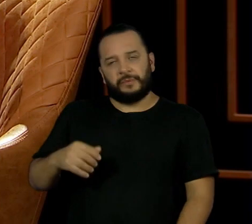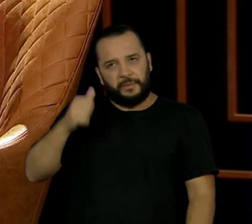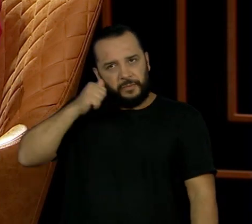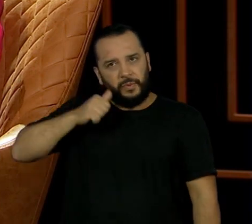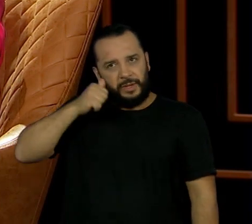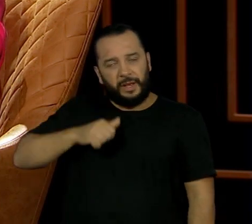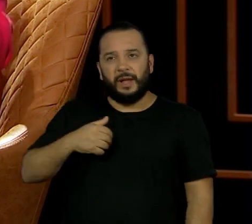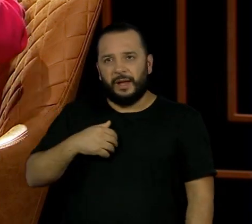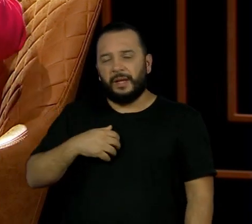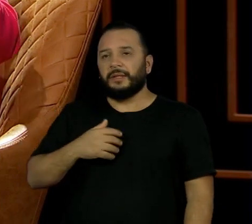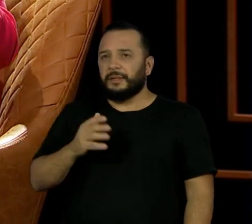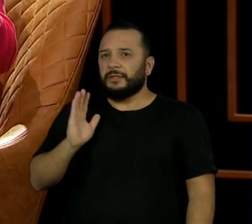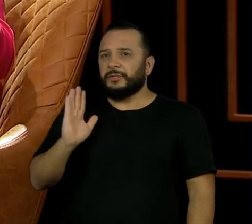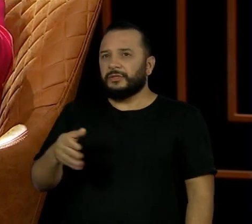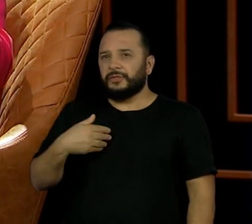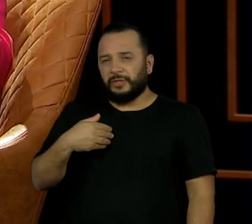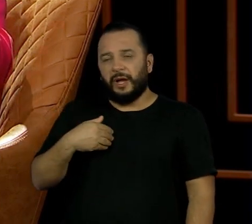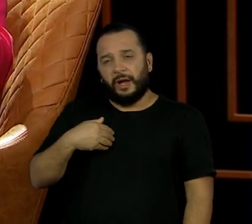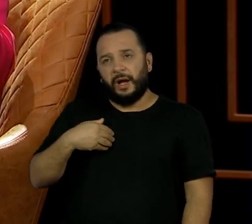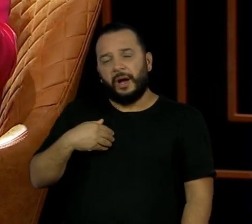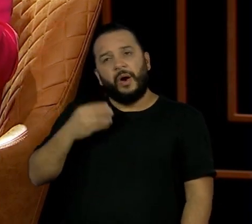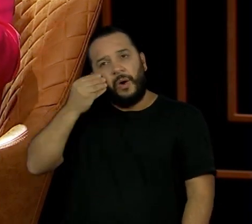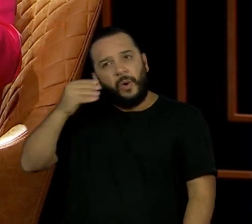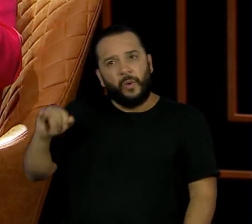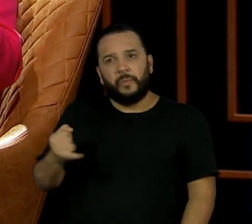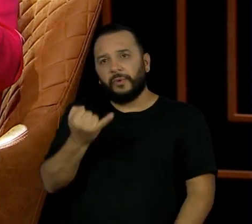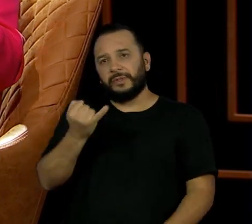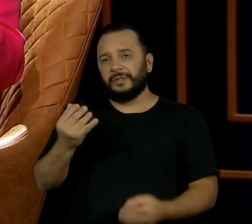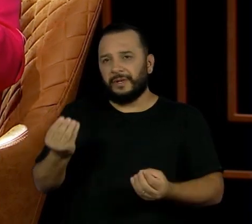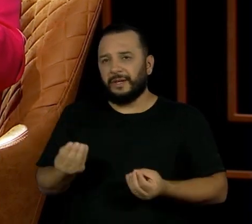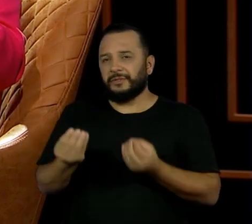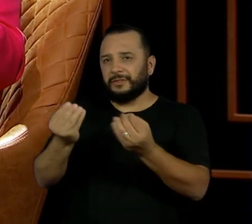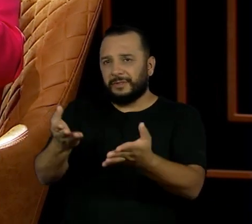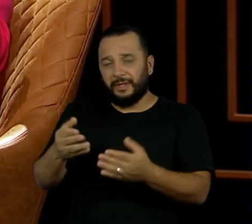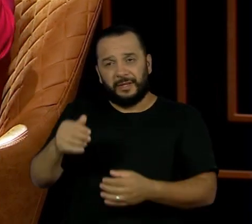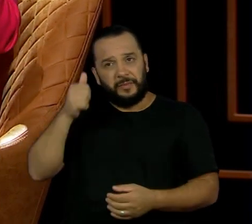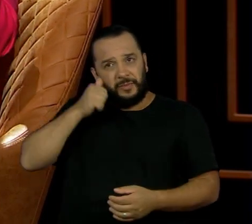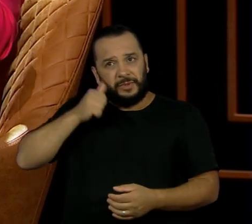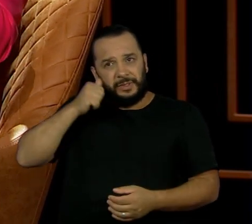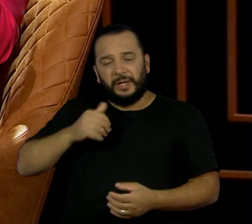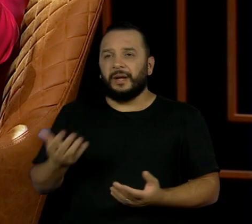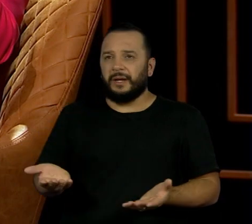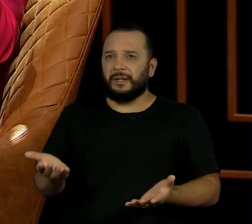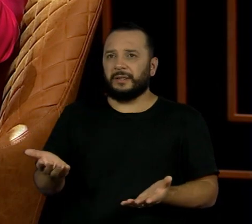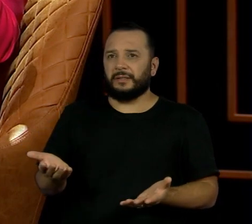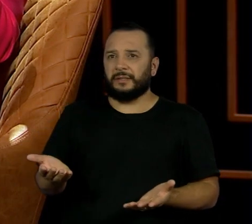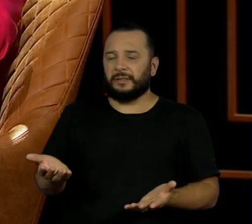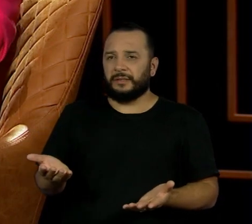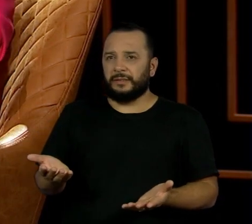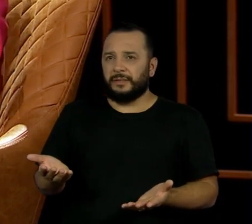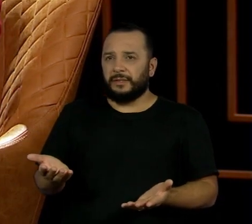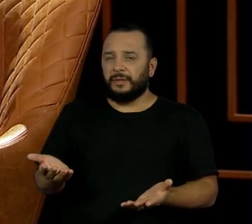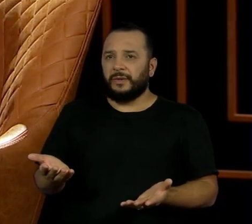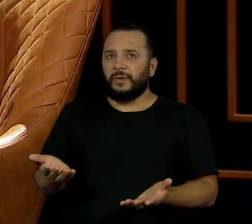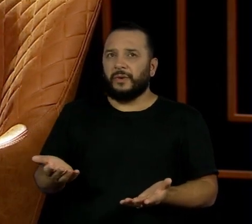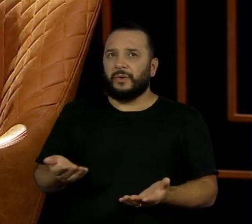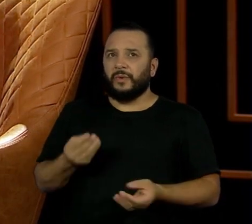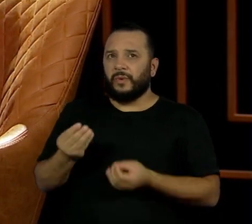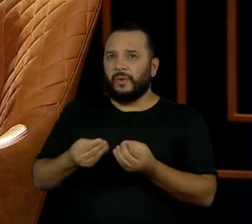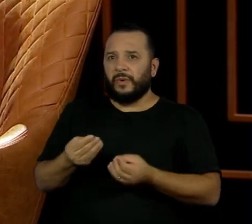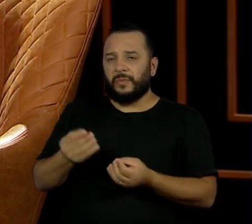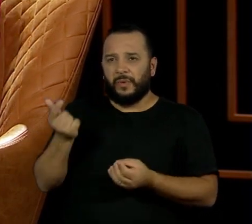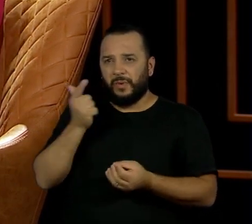dando essa oportunidade de, através da